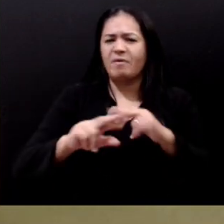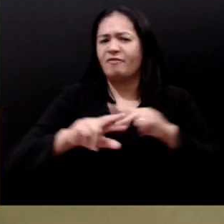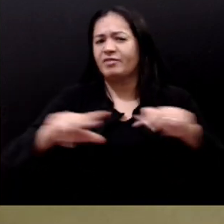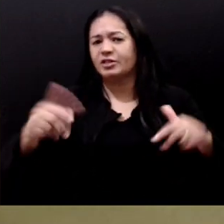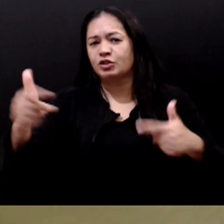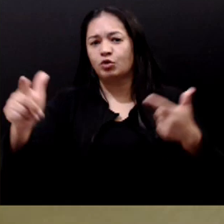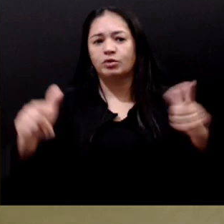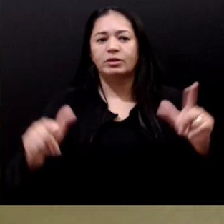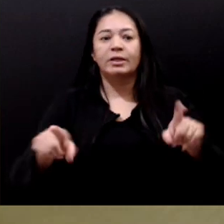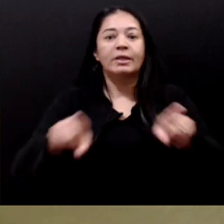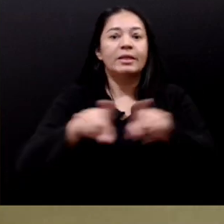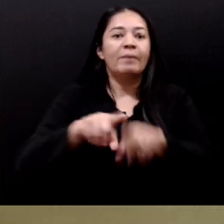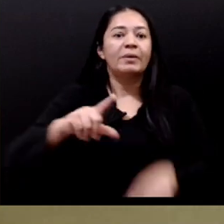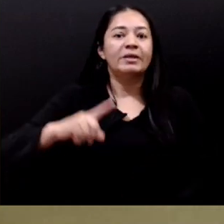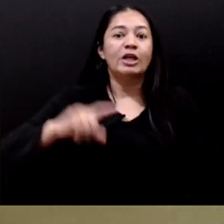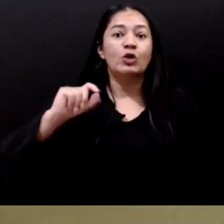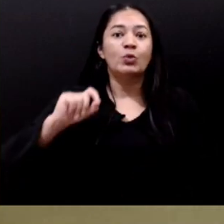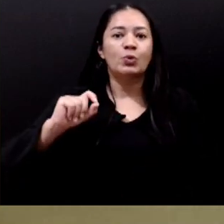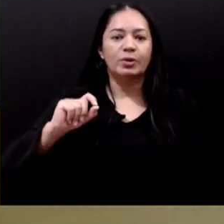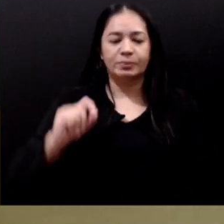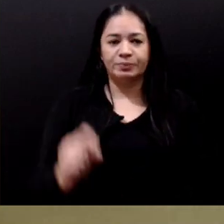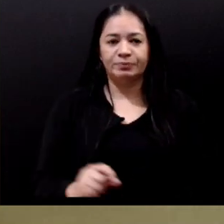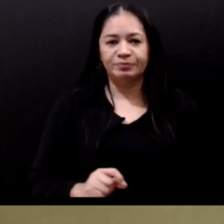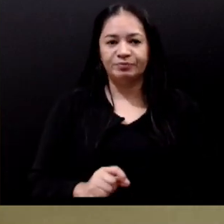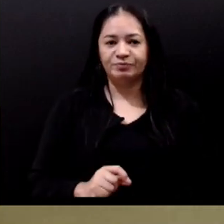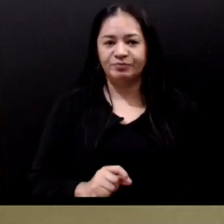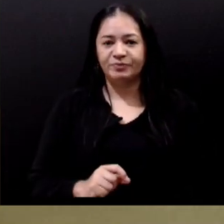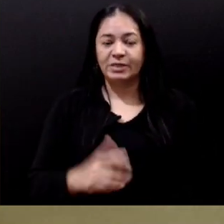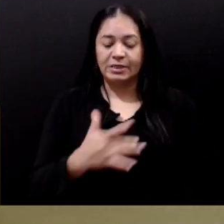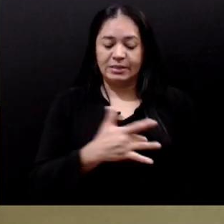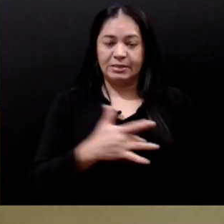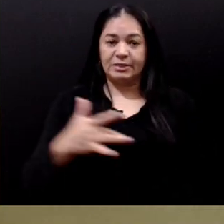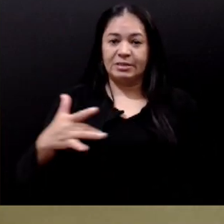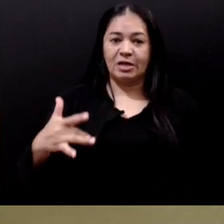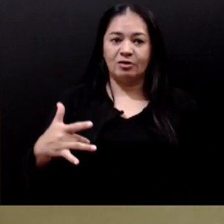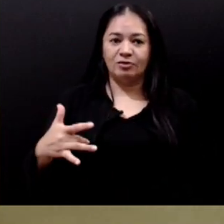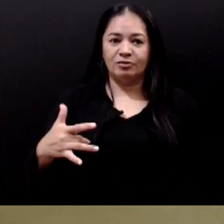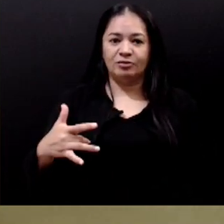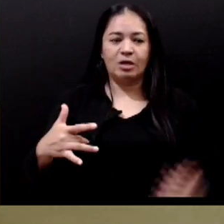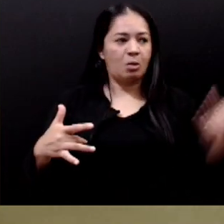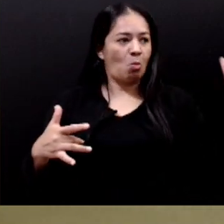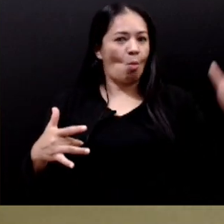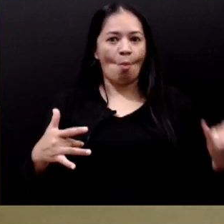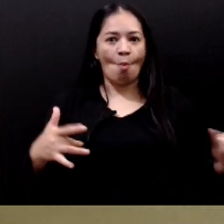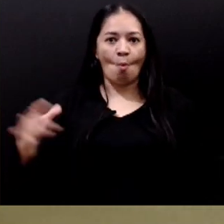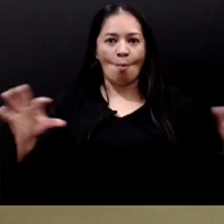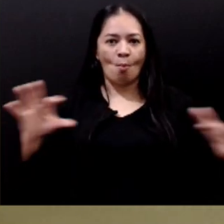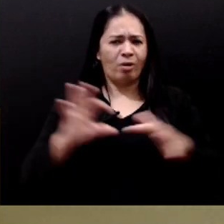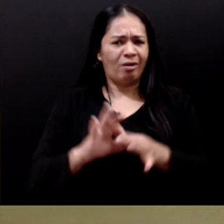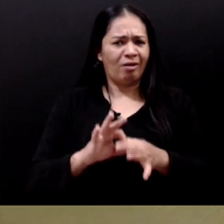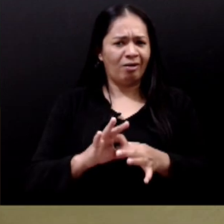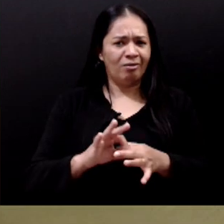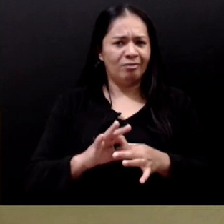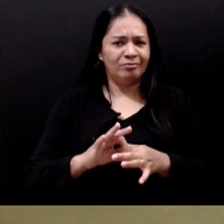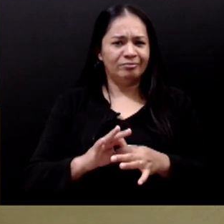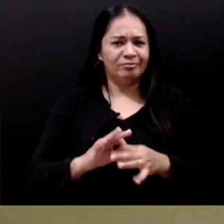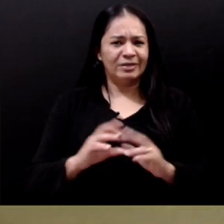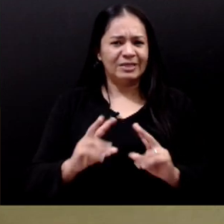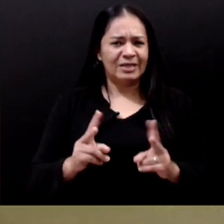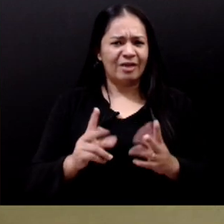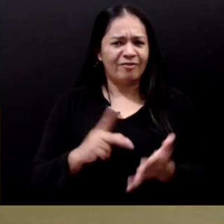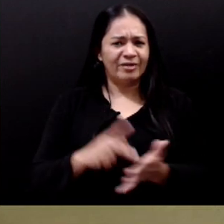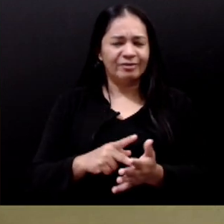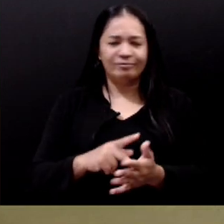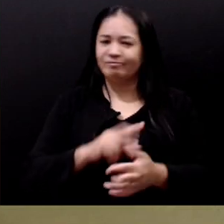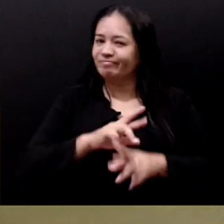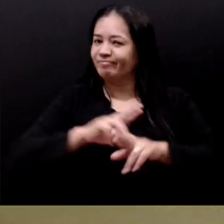de associar ser saudável e estar magro. Isso nem sempre é verdade.